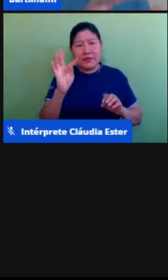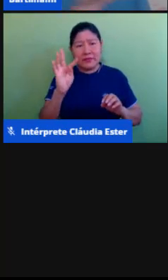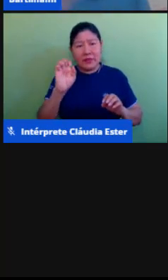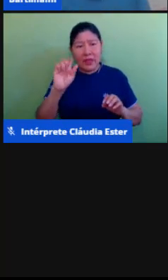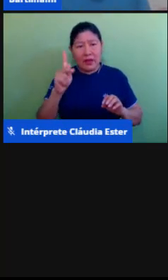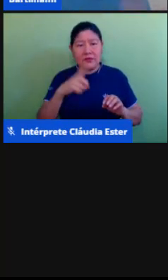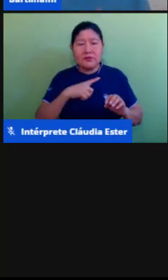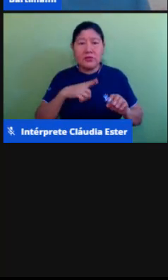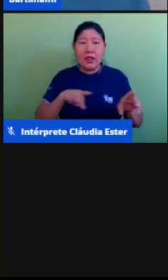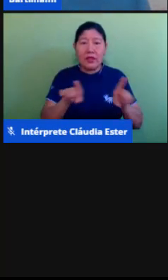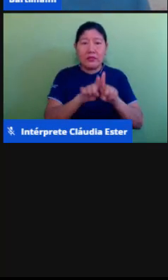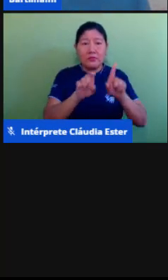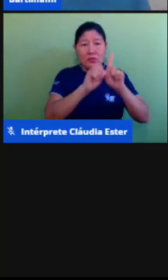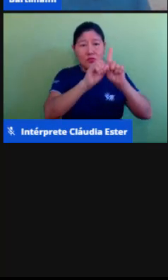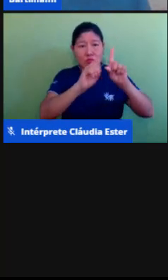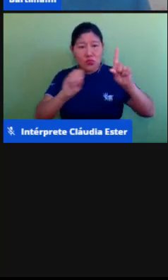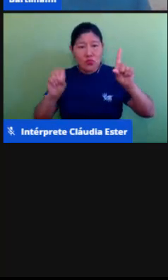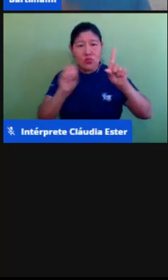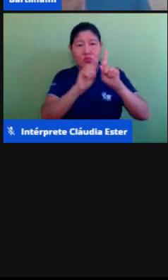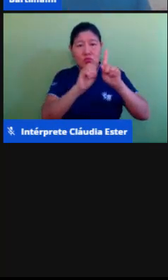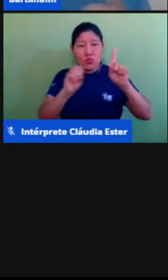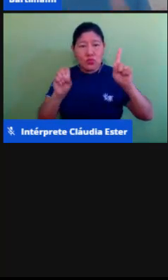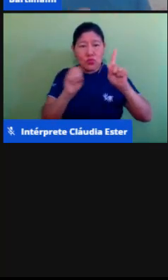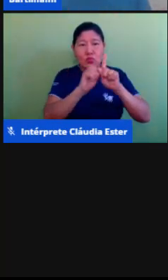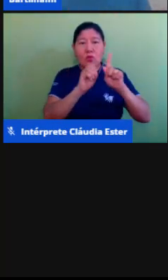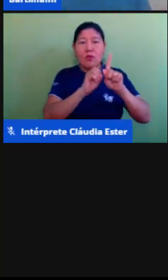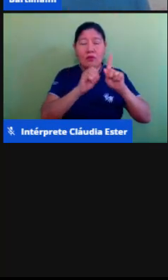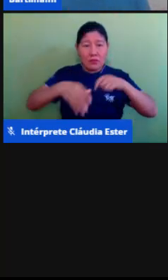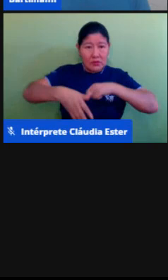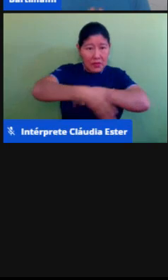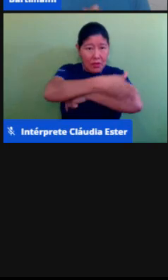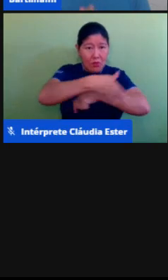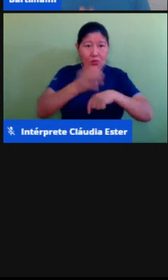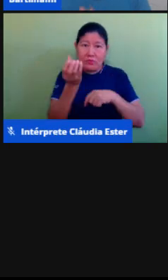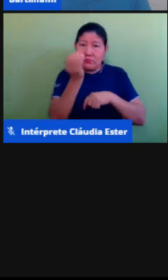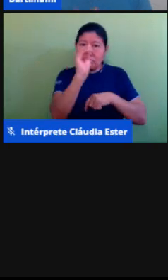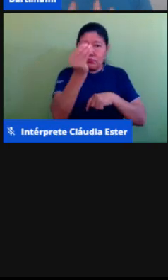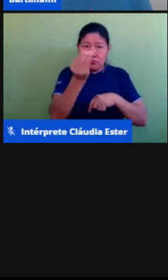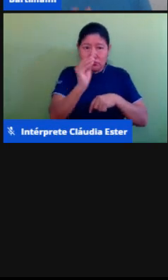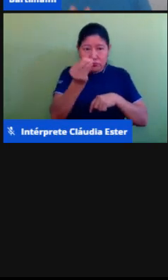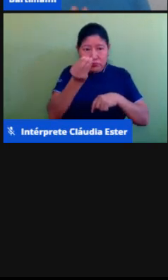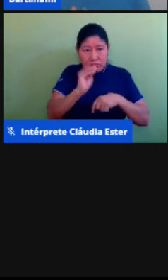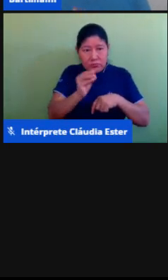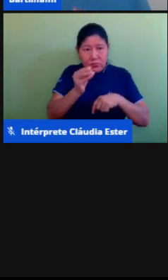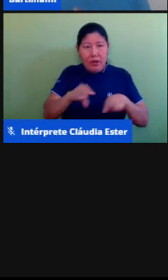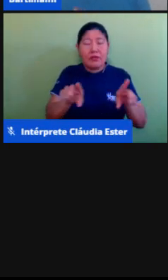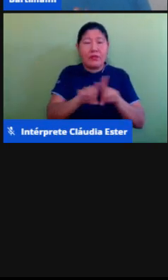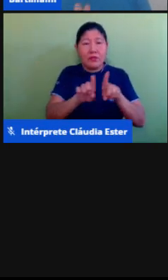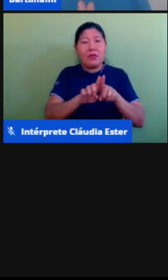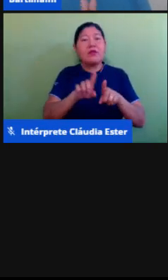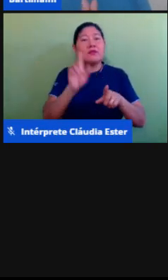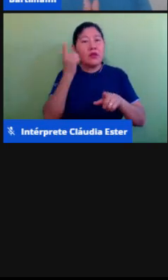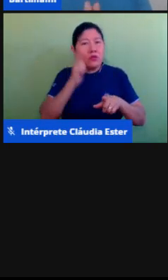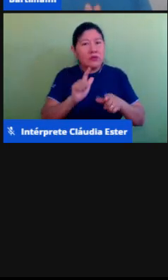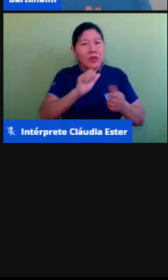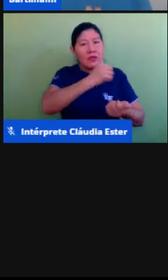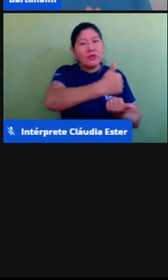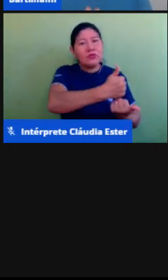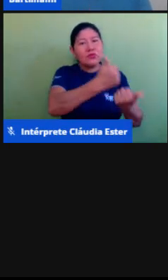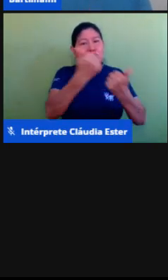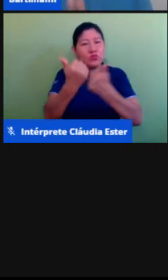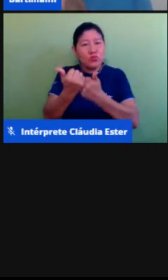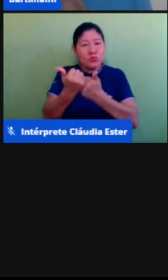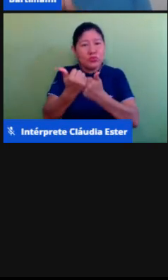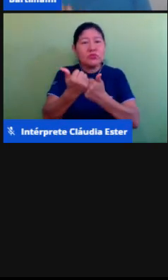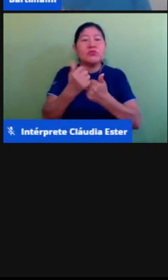View, né, as ruas, né, você consegue colocar. Então, tem vários mapas base que você pode substituir a partir dessa